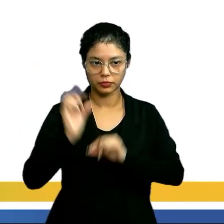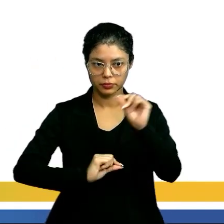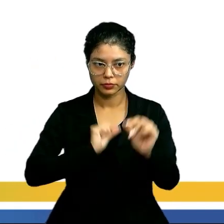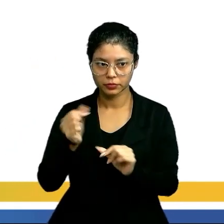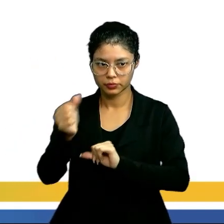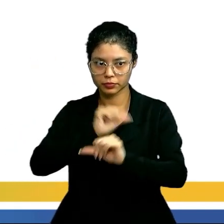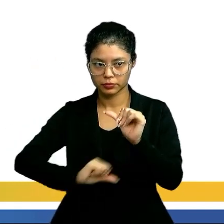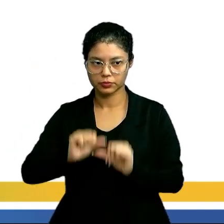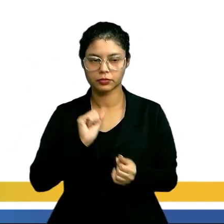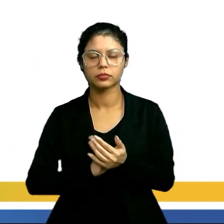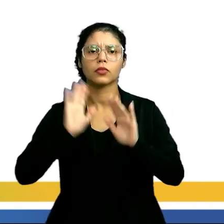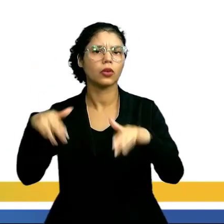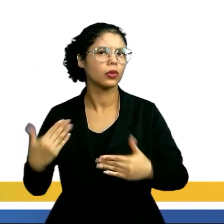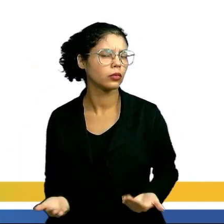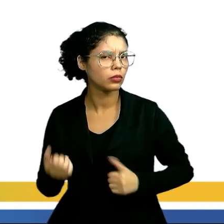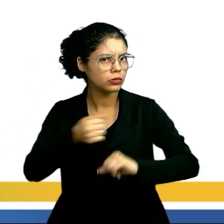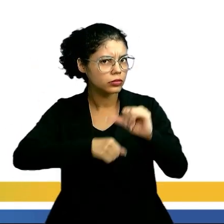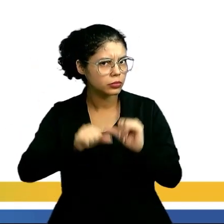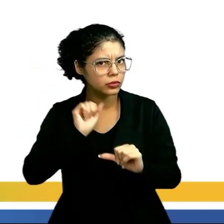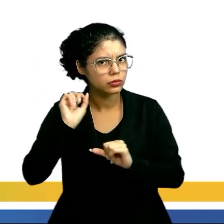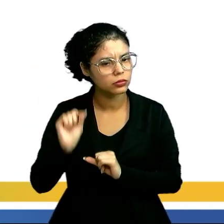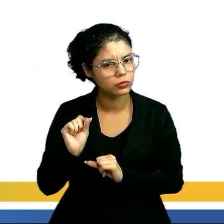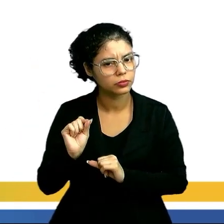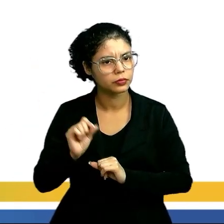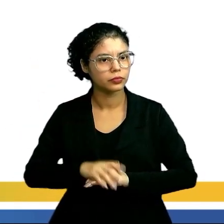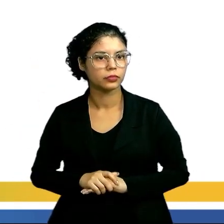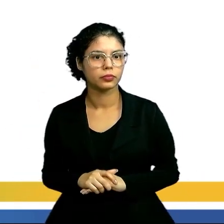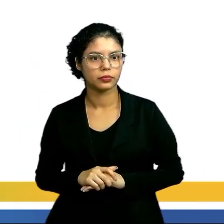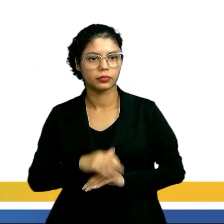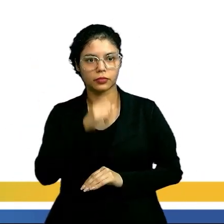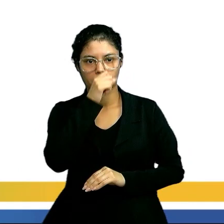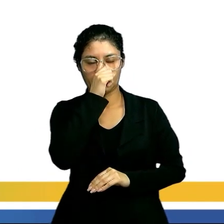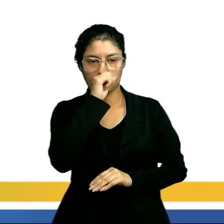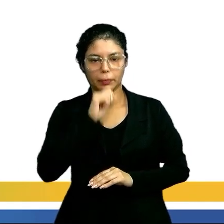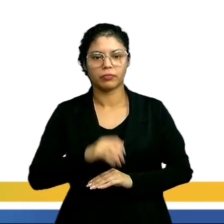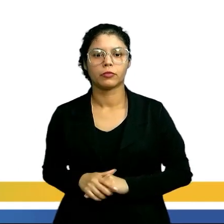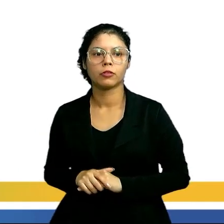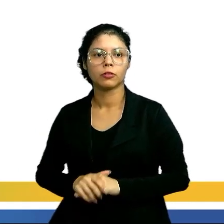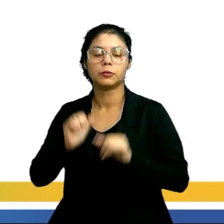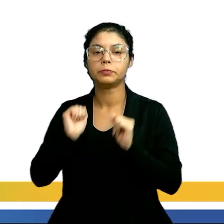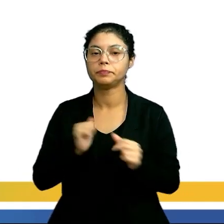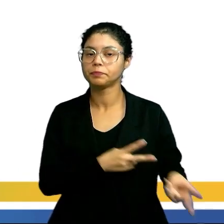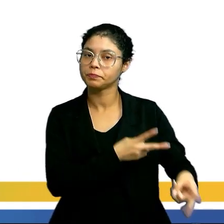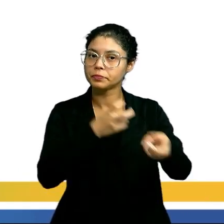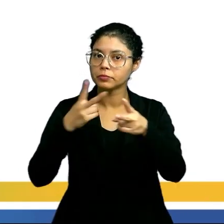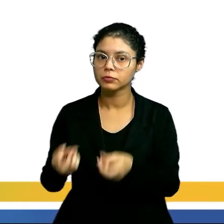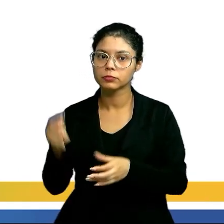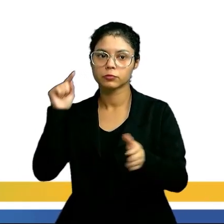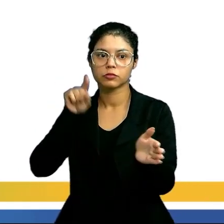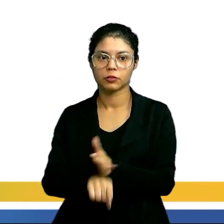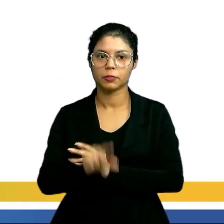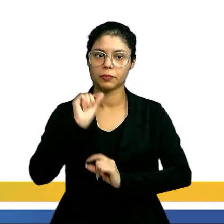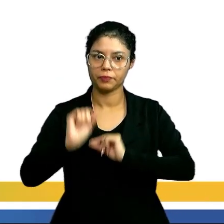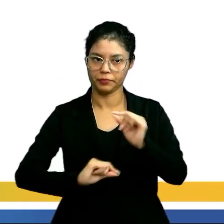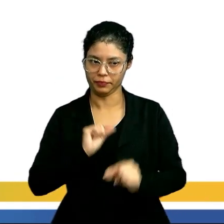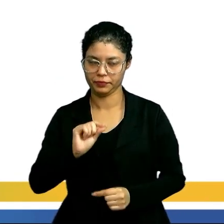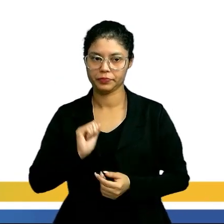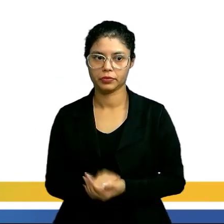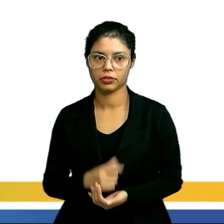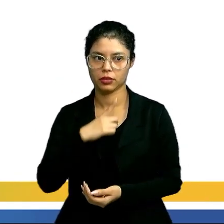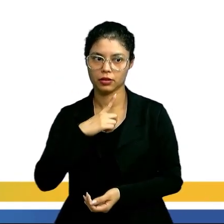aqui 551 vezes 10 elevado a 3 joules. Lembrando que esse 10 elevado a 3, ele nos resulta